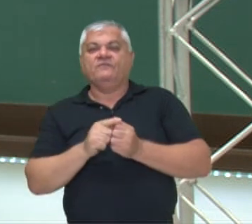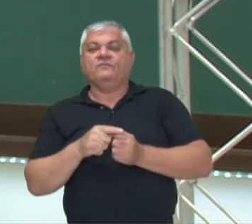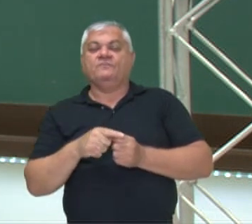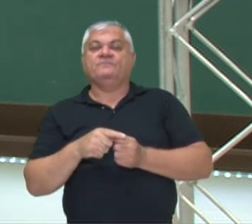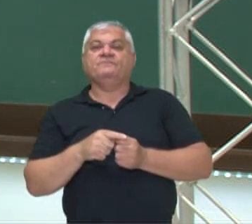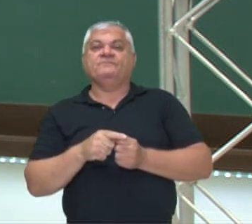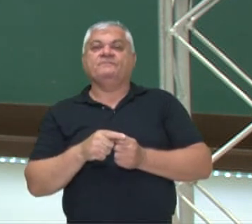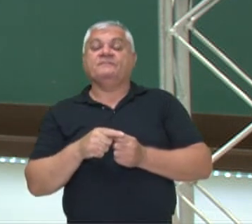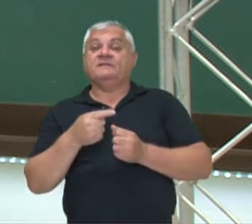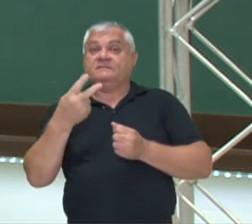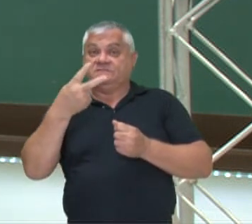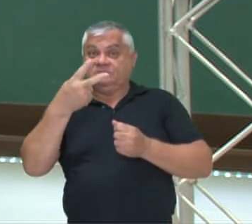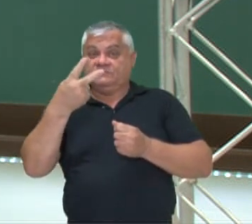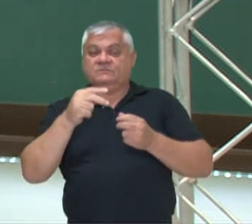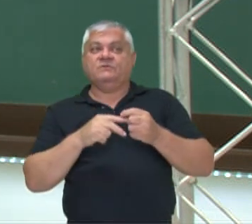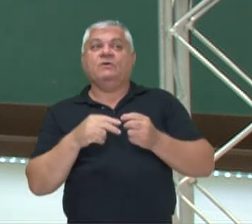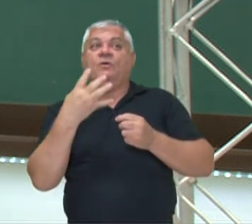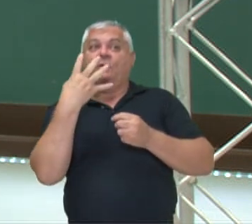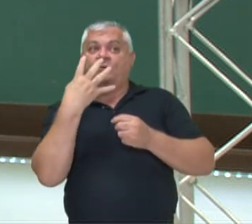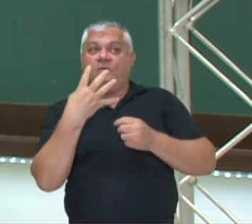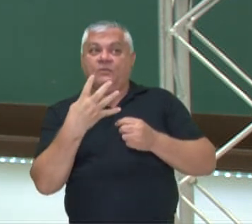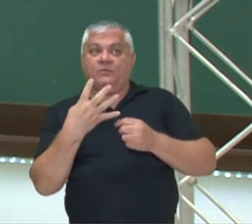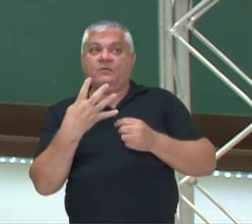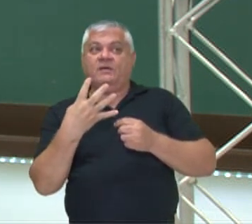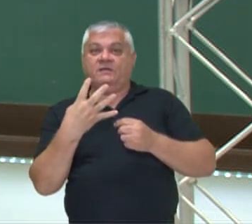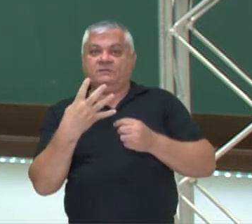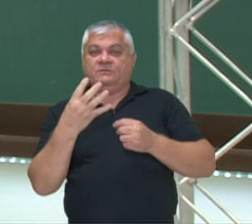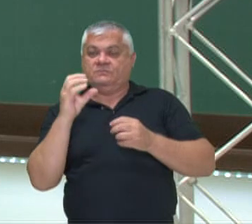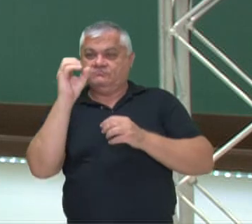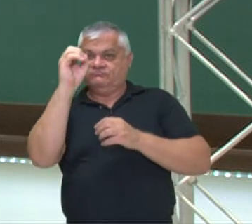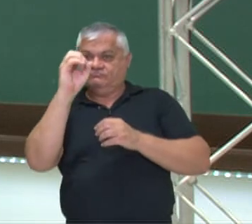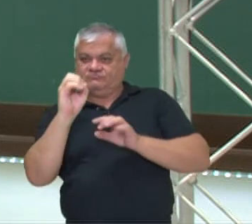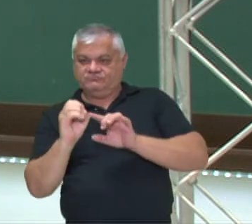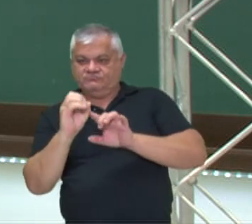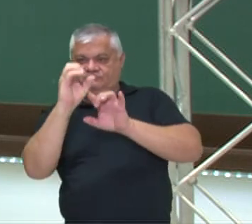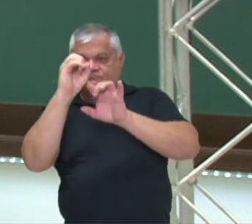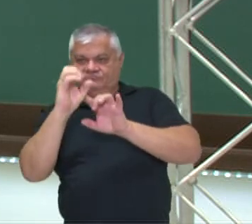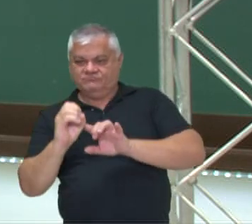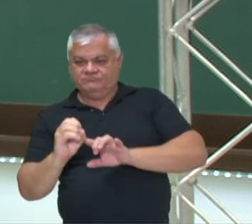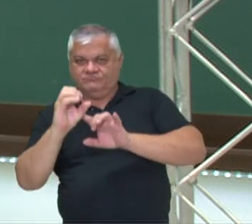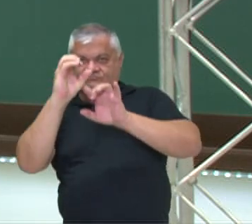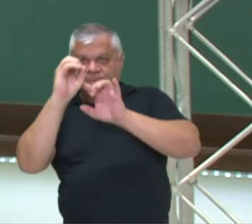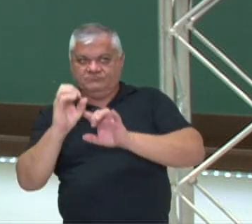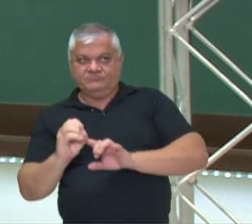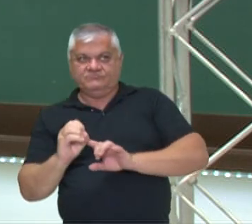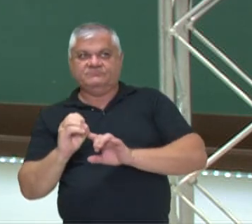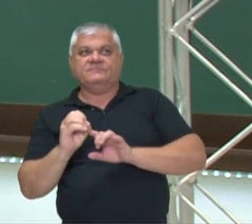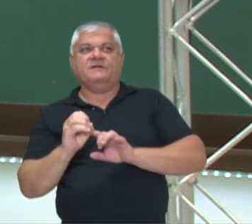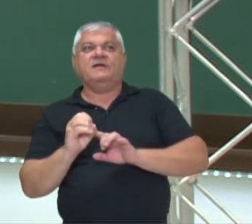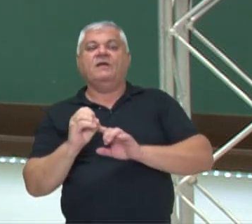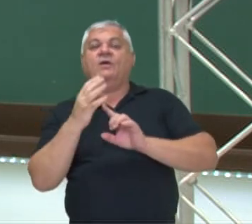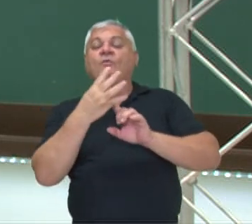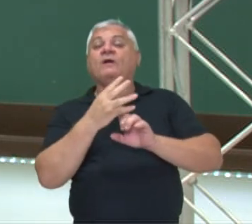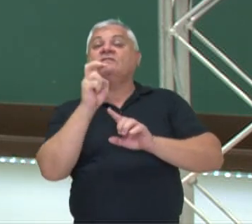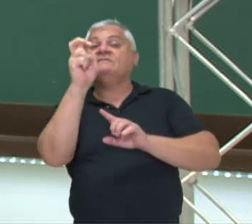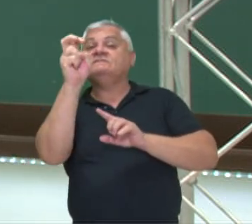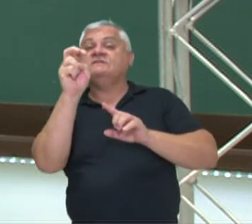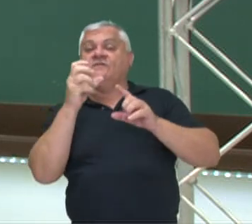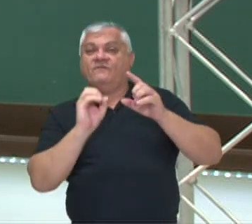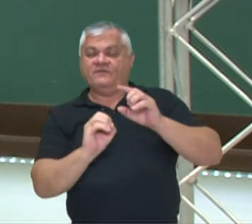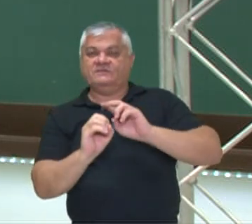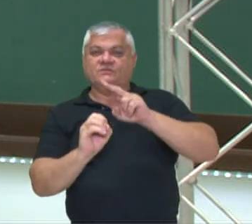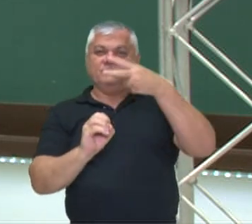Agora eu vou para o segundo número. Desocupa aqui a casa das unidades, porque a gente vai multiplicar pela dezena. Então, ó, 4 vezes 5,